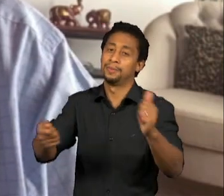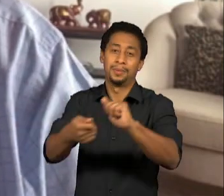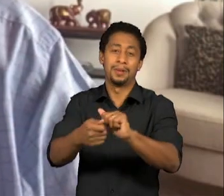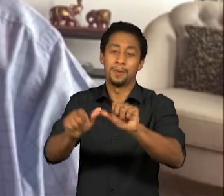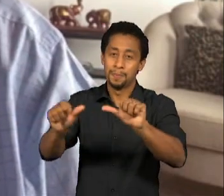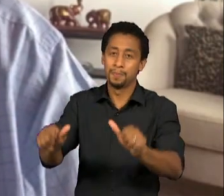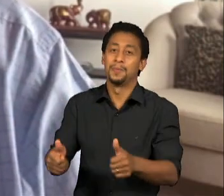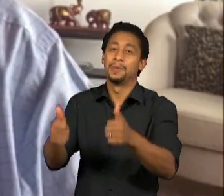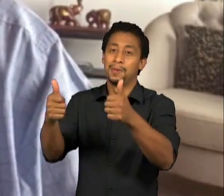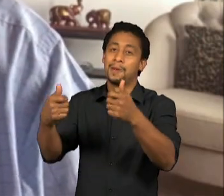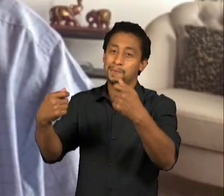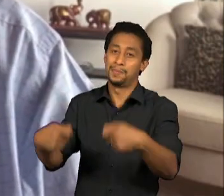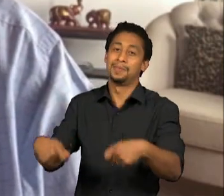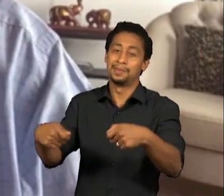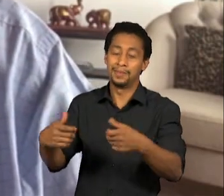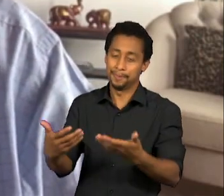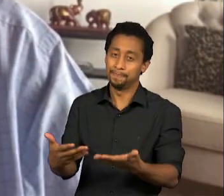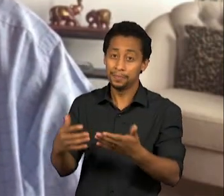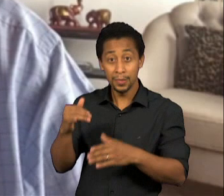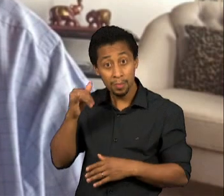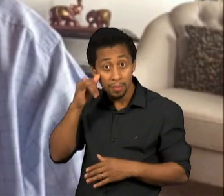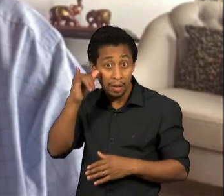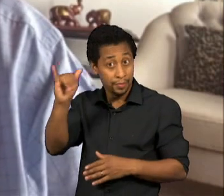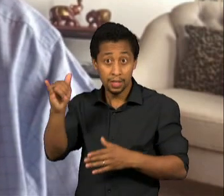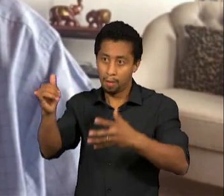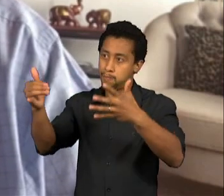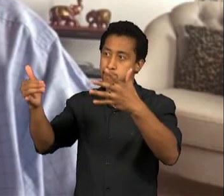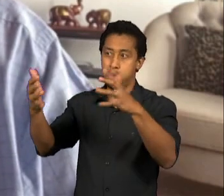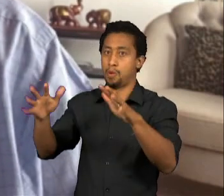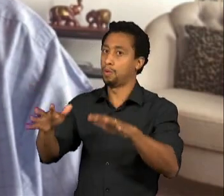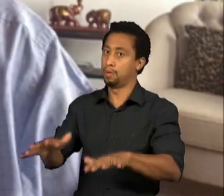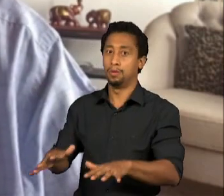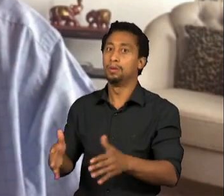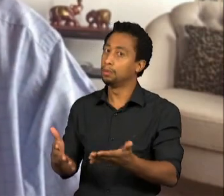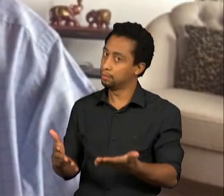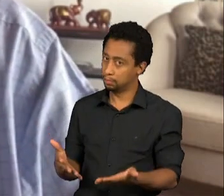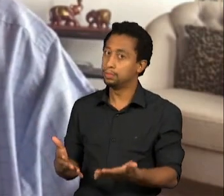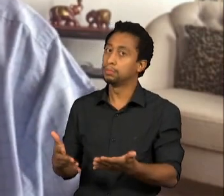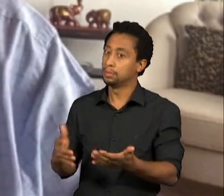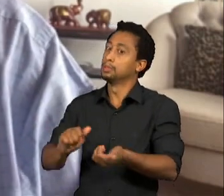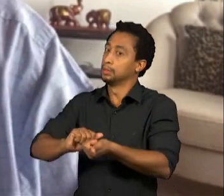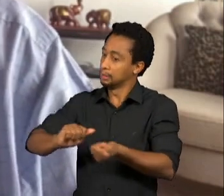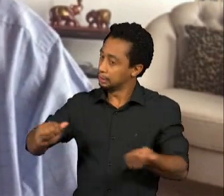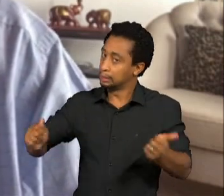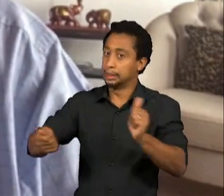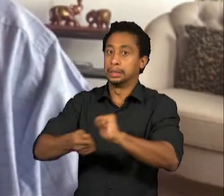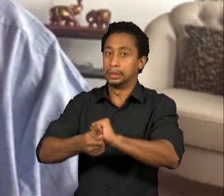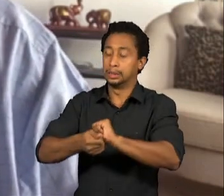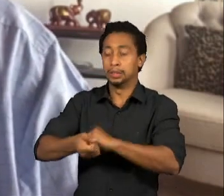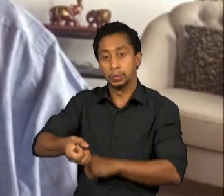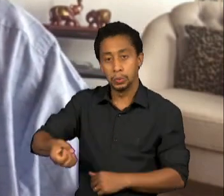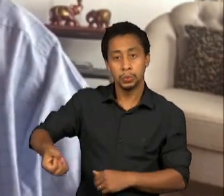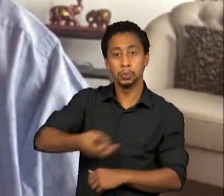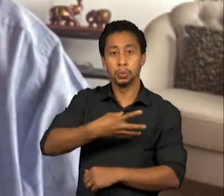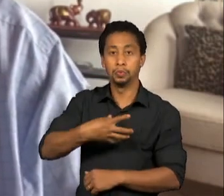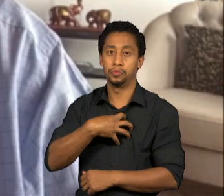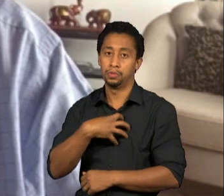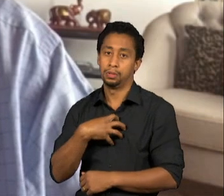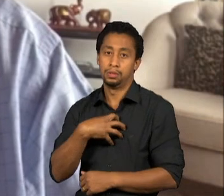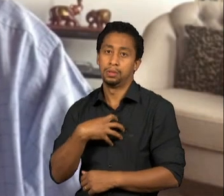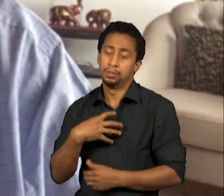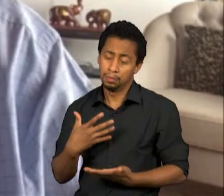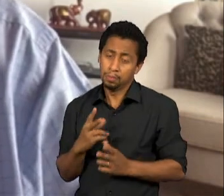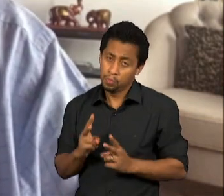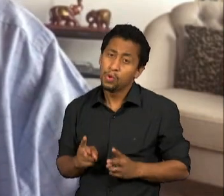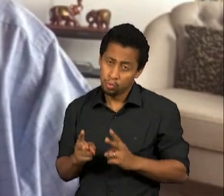caiam nesse buraco que elas estão atualmente. Precisam reinventar o modelo de negócio para que possam